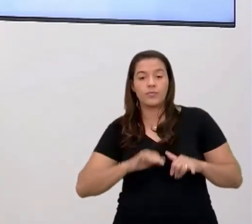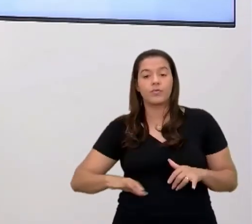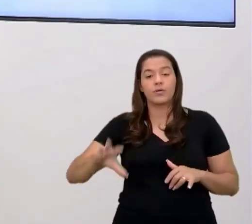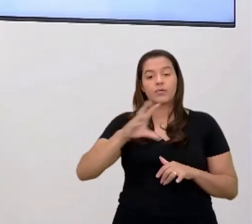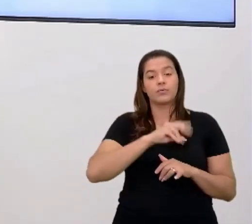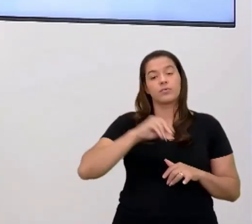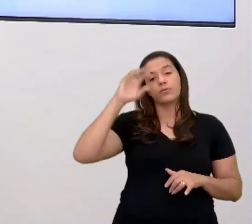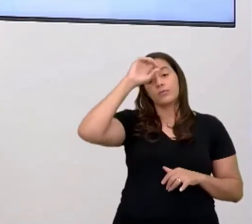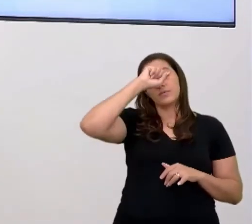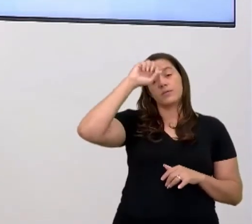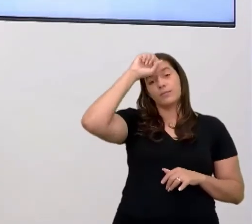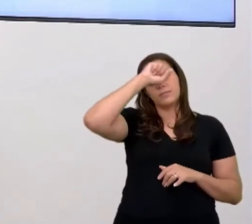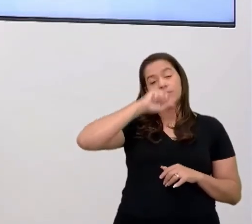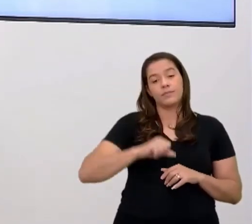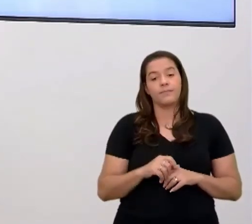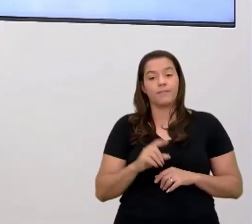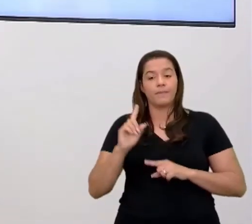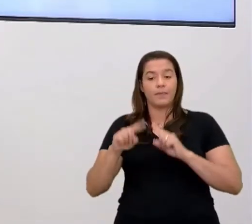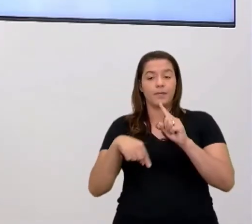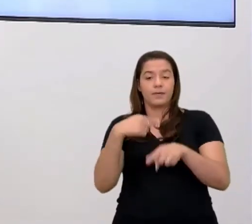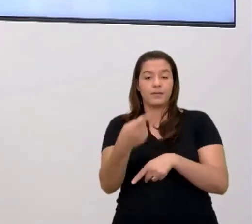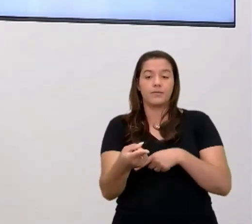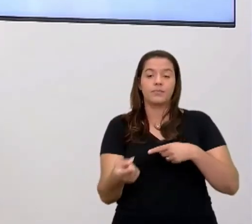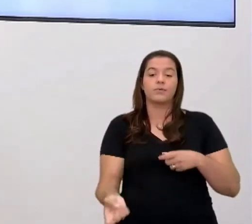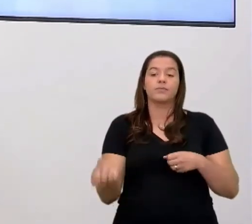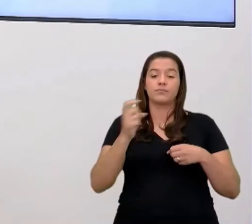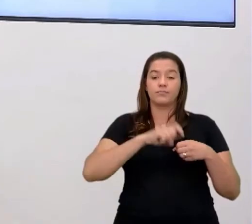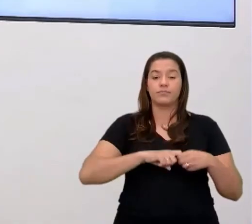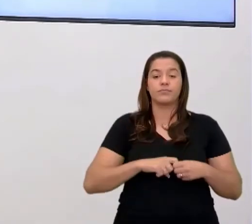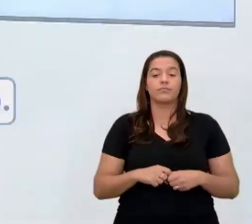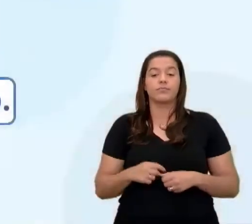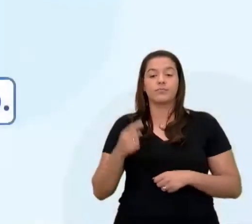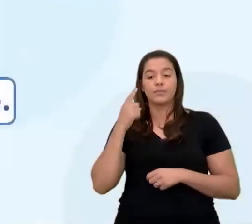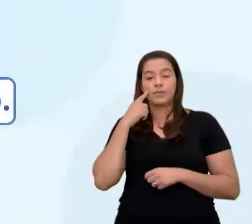esses conhecimentos e a gente volta na questão,